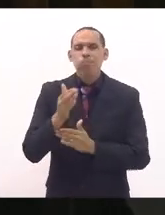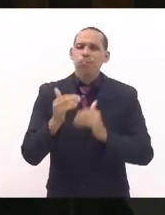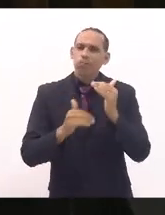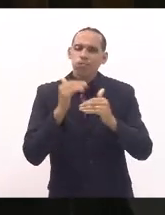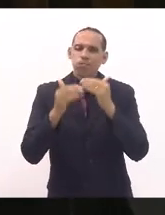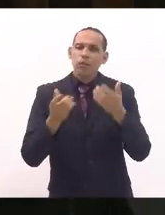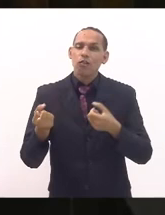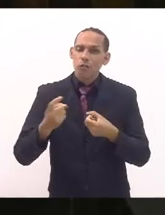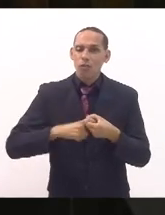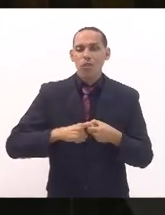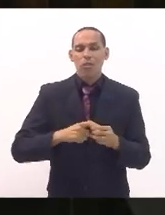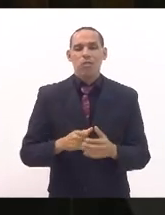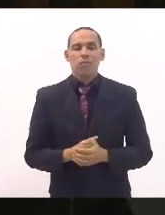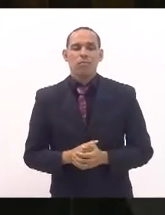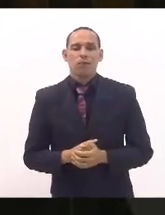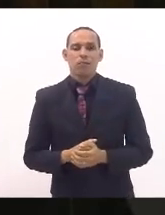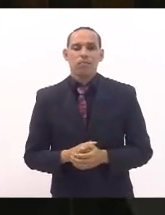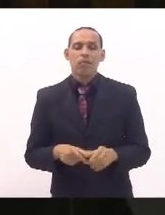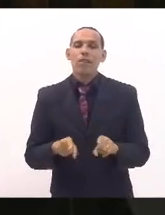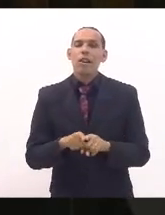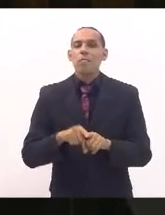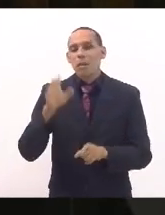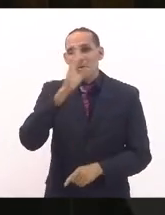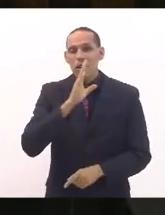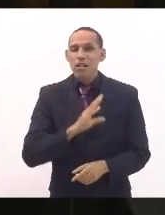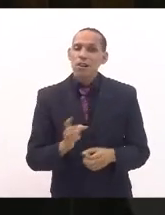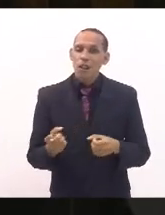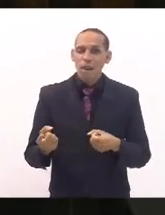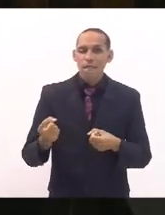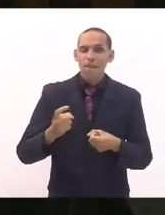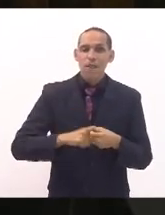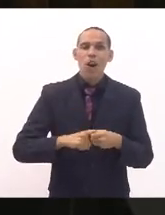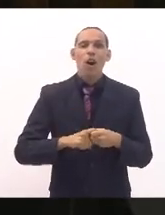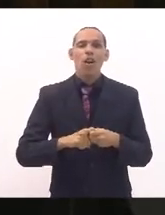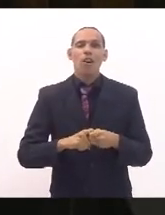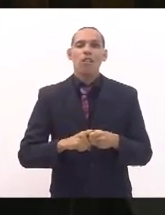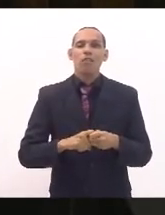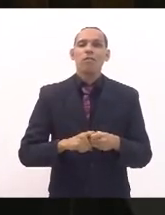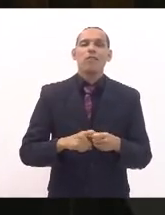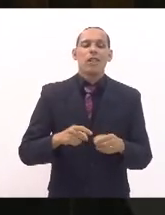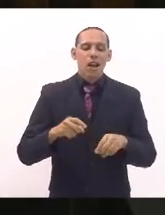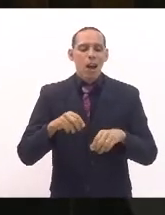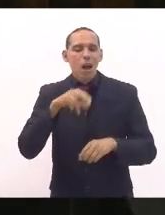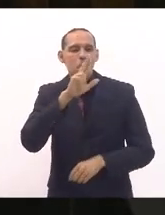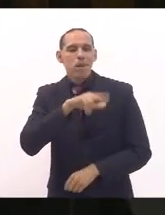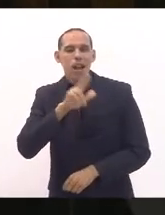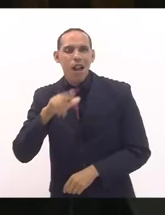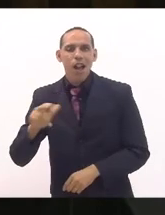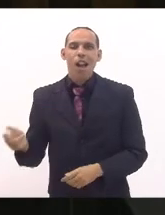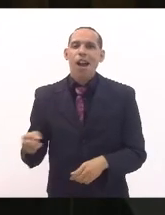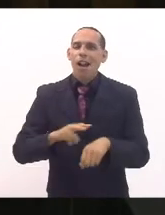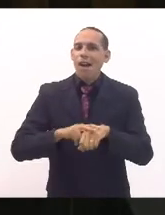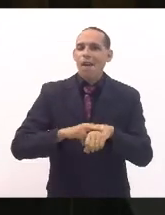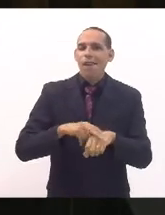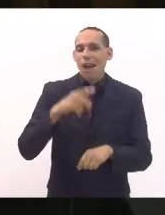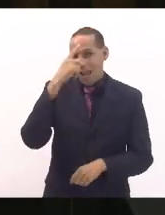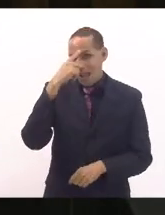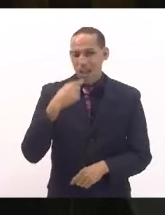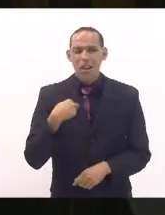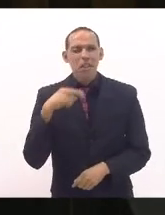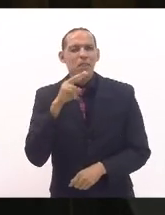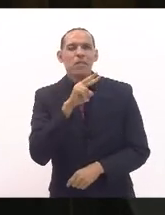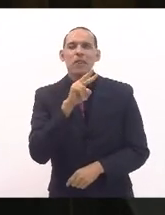desenvolvimento novamente e que está colocando o Brasil, de novo, pintado de verde e amarelo. Eu vi um ensaio ali